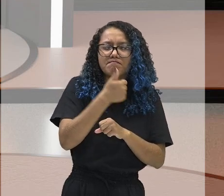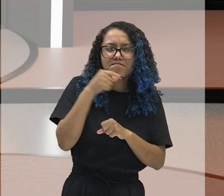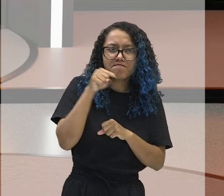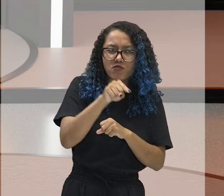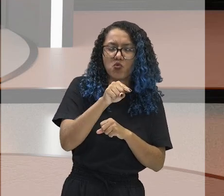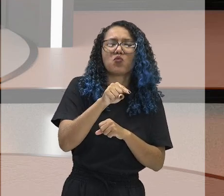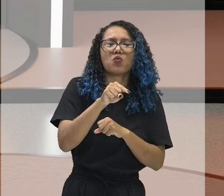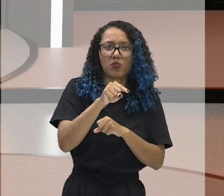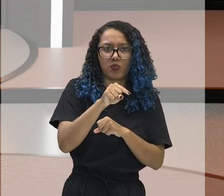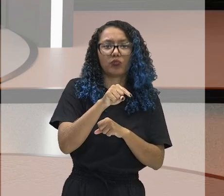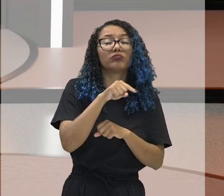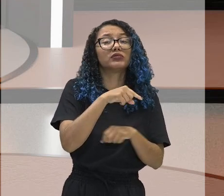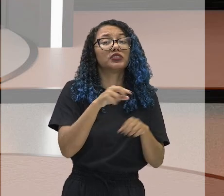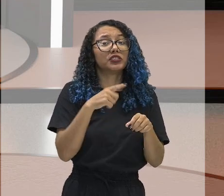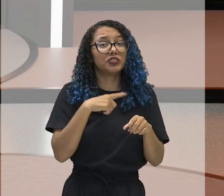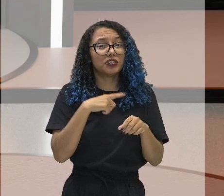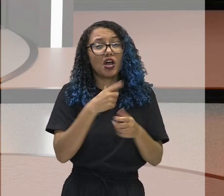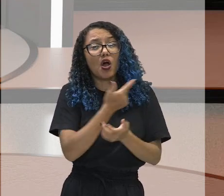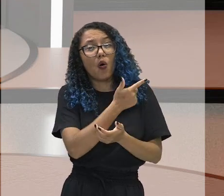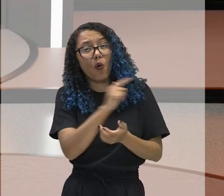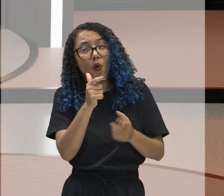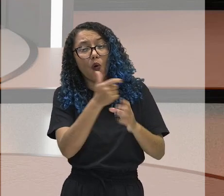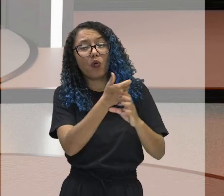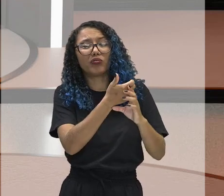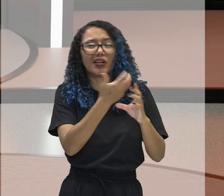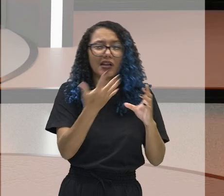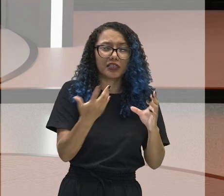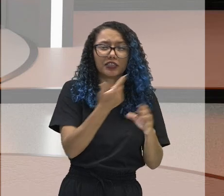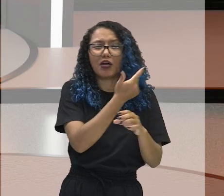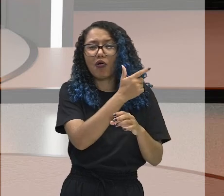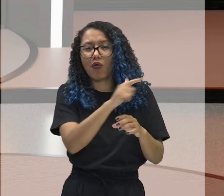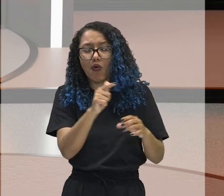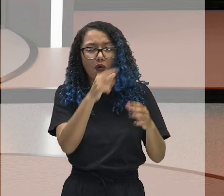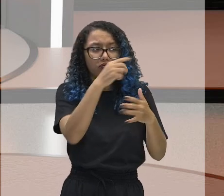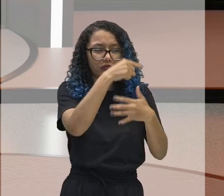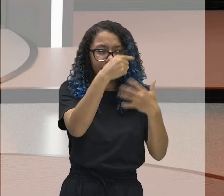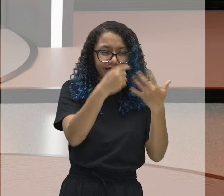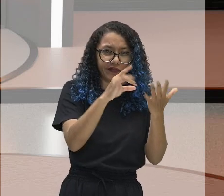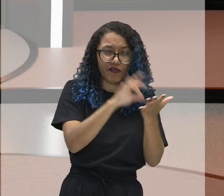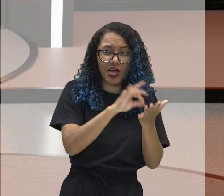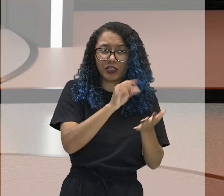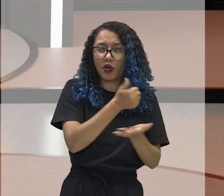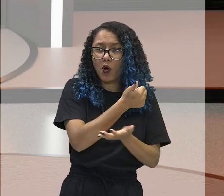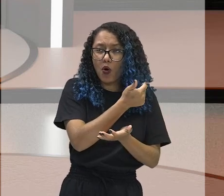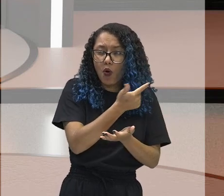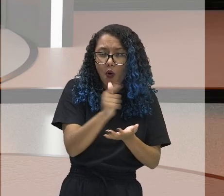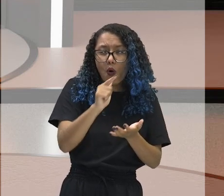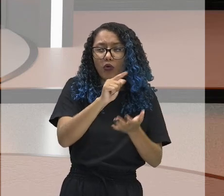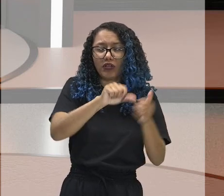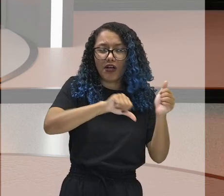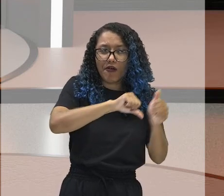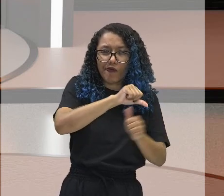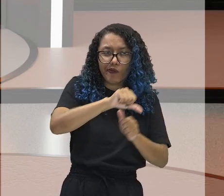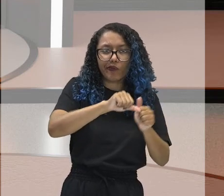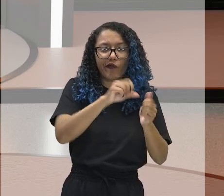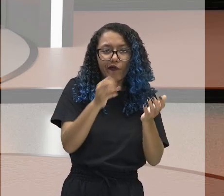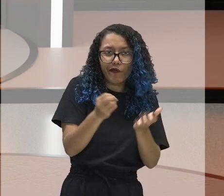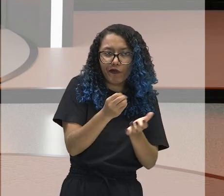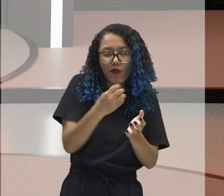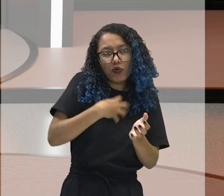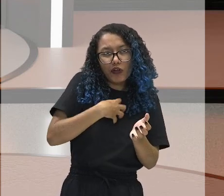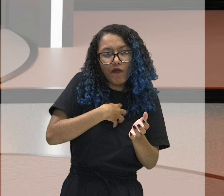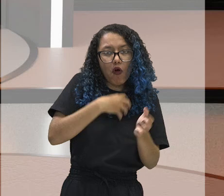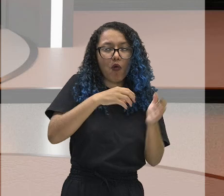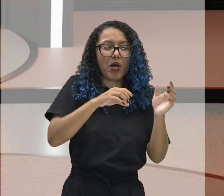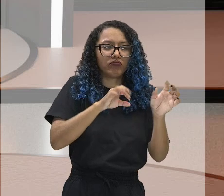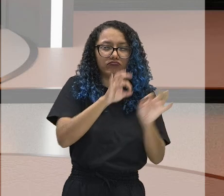estava acontecendo outra coisa, a sociedade estava se organizando de outra forma. E essa iconoclastia é